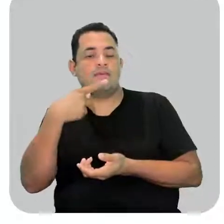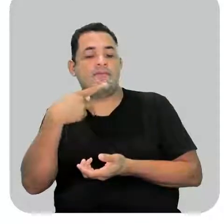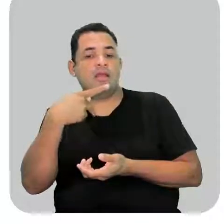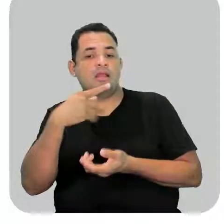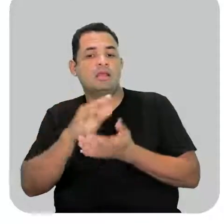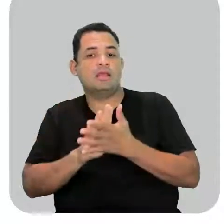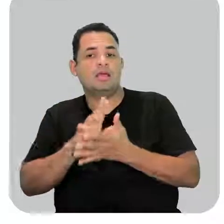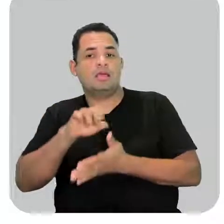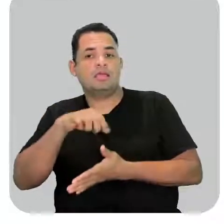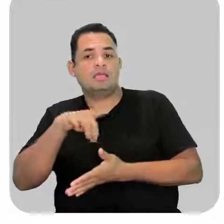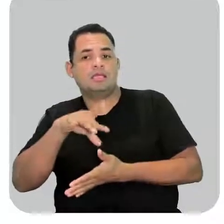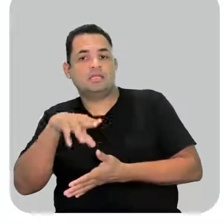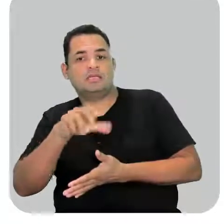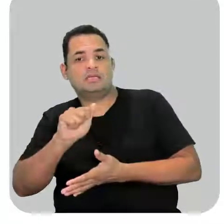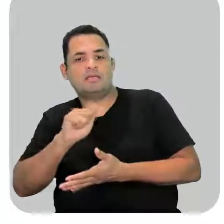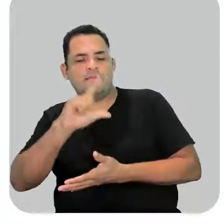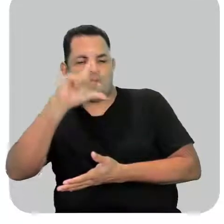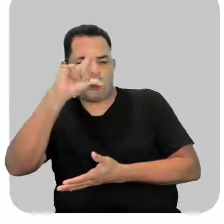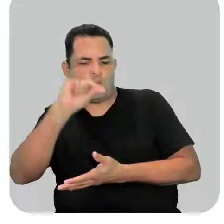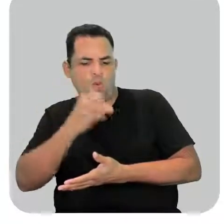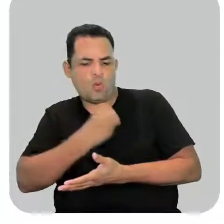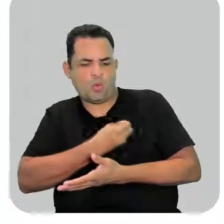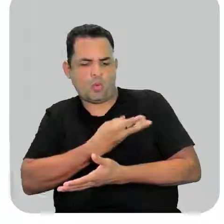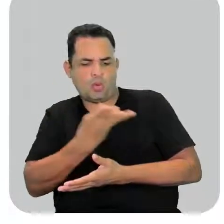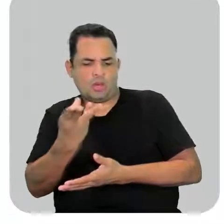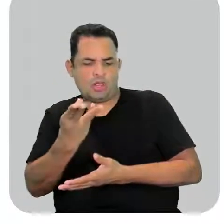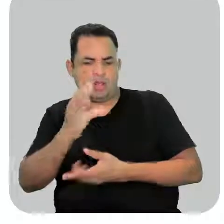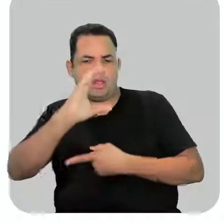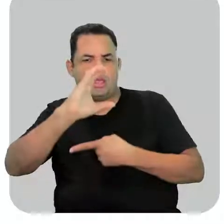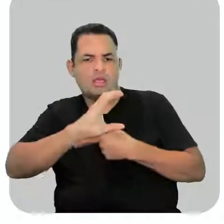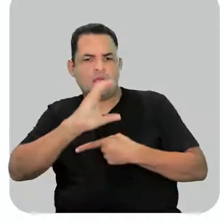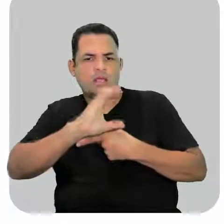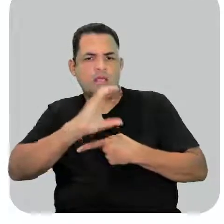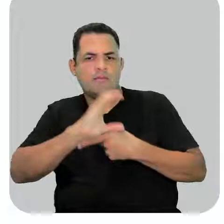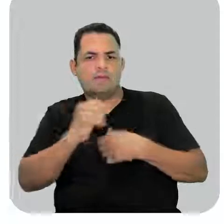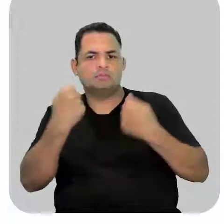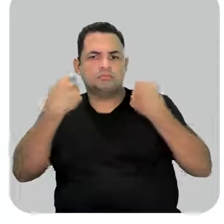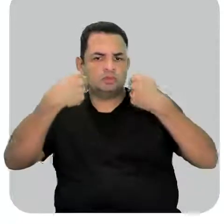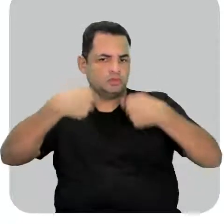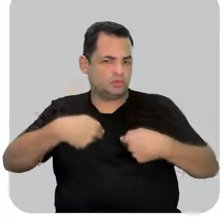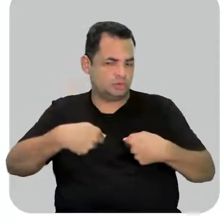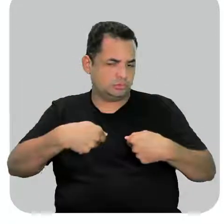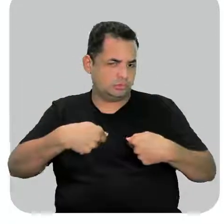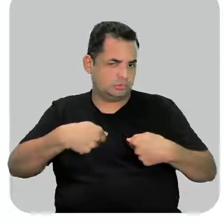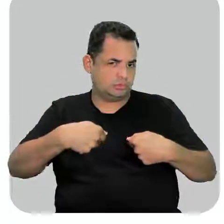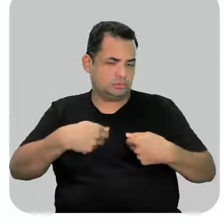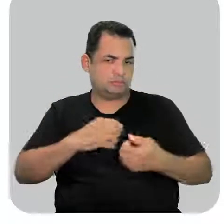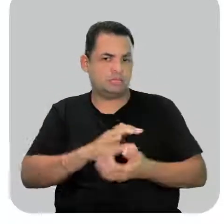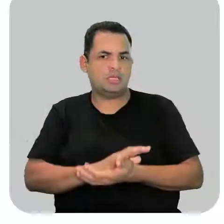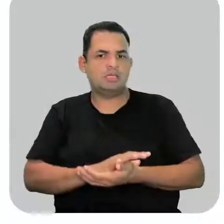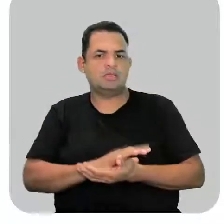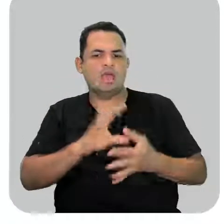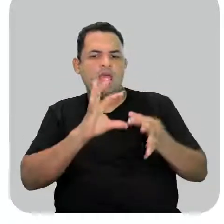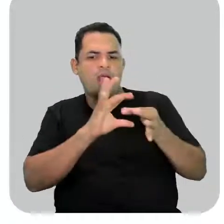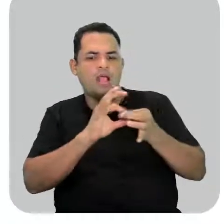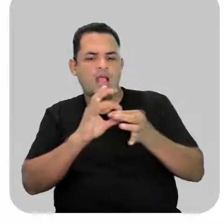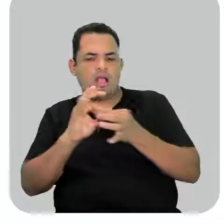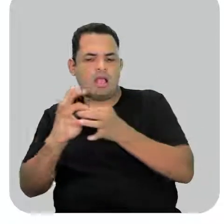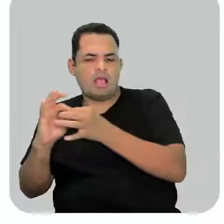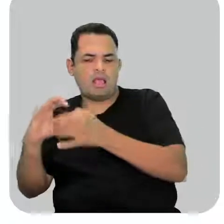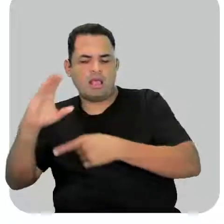menor quantidade de carbonos possíveis, tá? Quanto menor for a sua cadeia